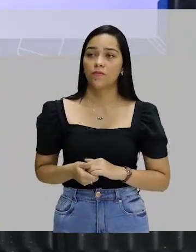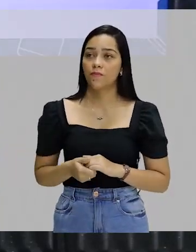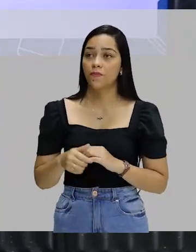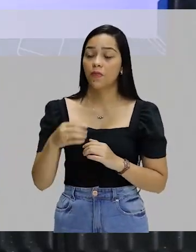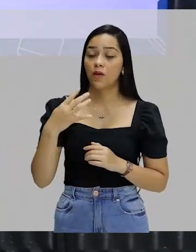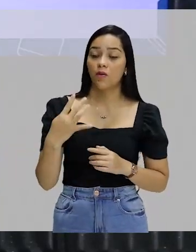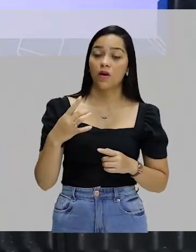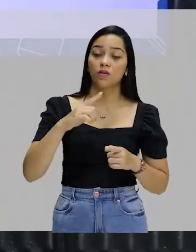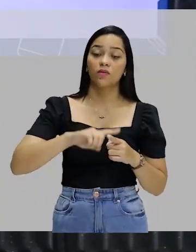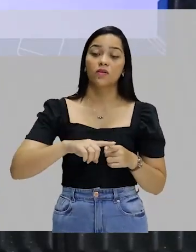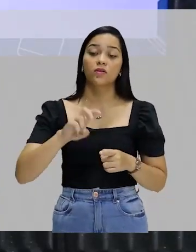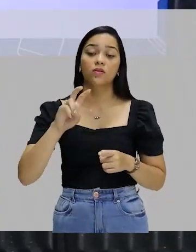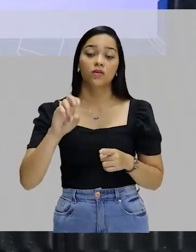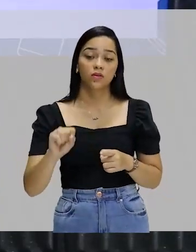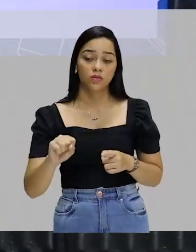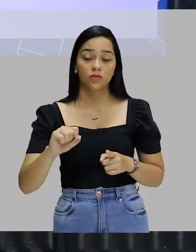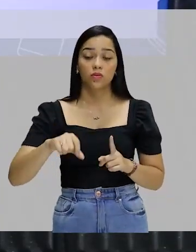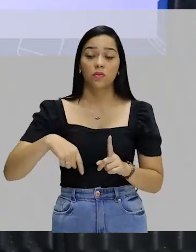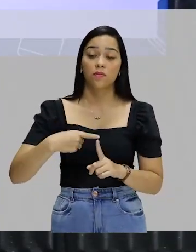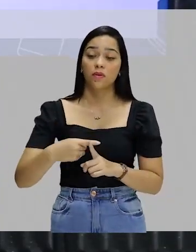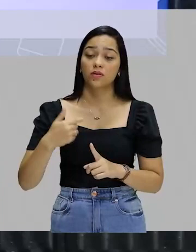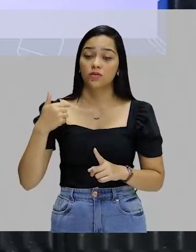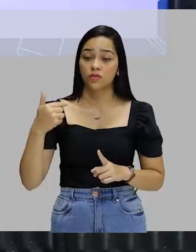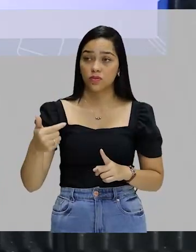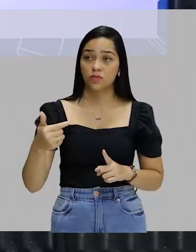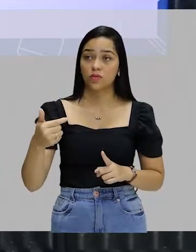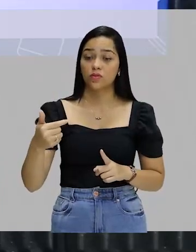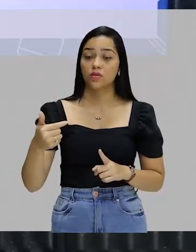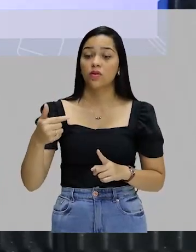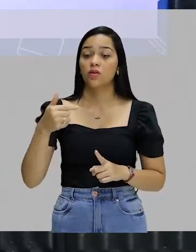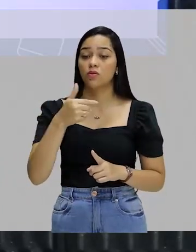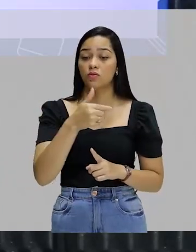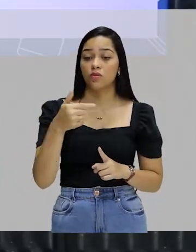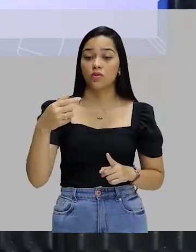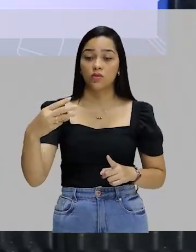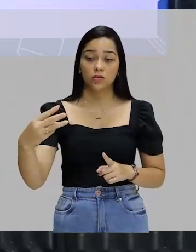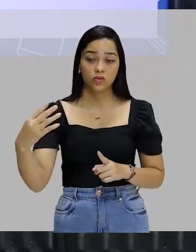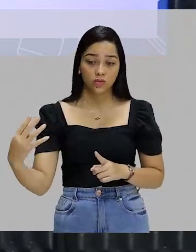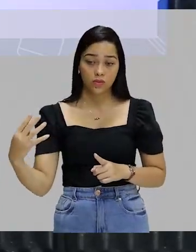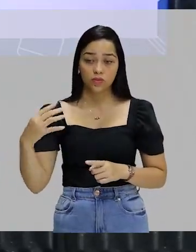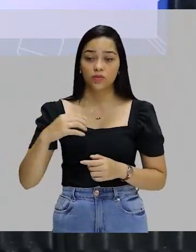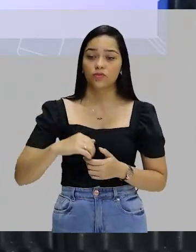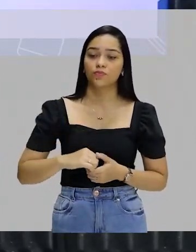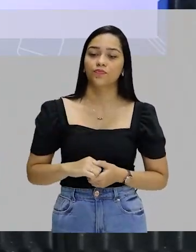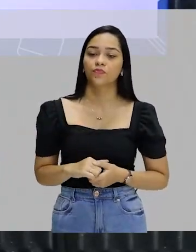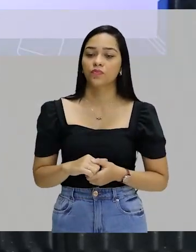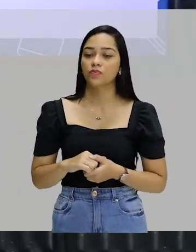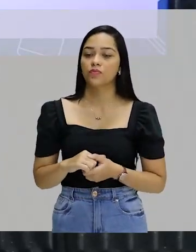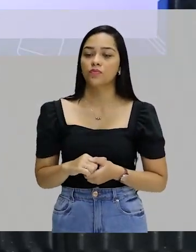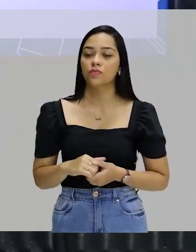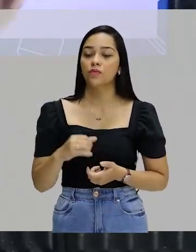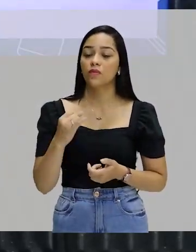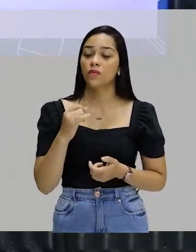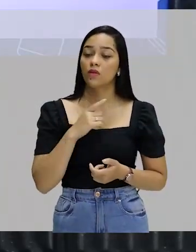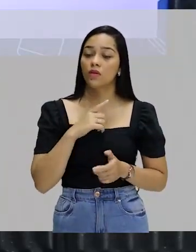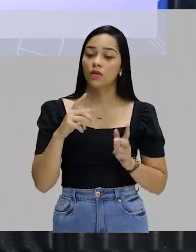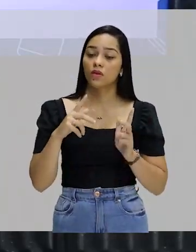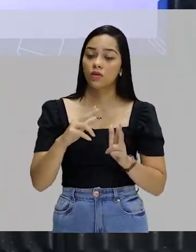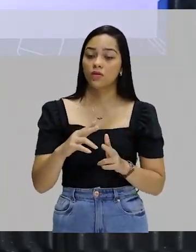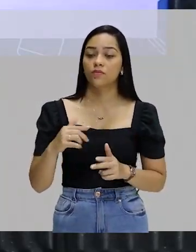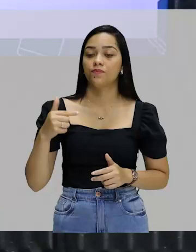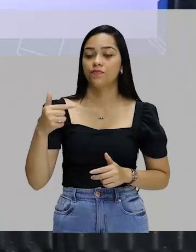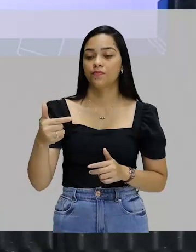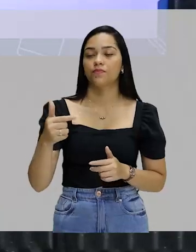4 vezes 58 mais 2 vai dar 234. Então, por ter um resto igual a